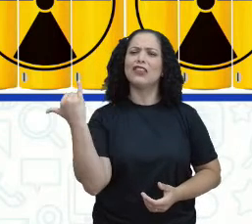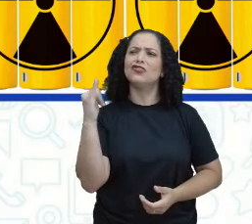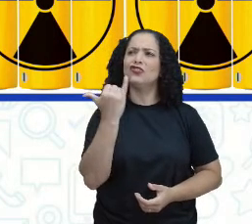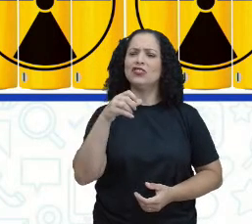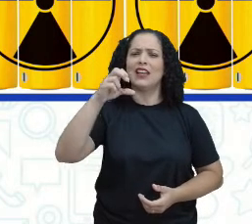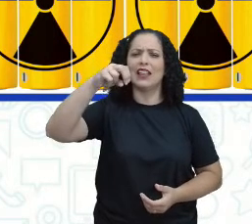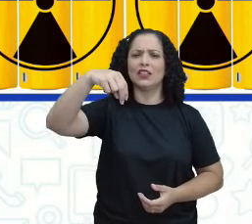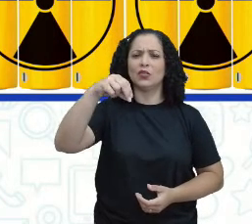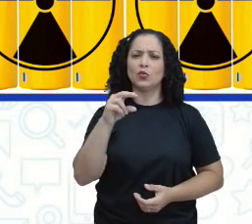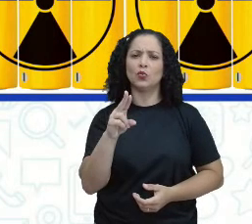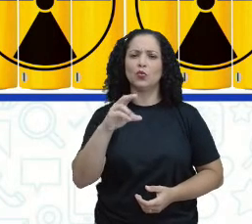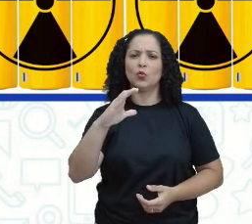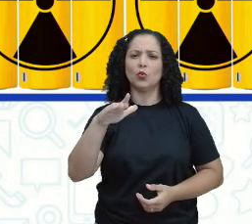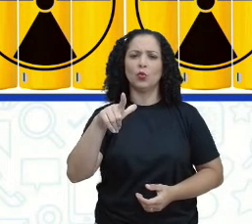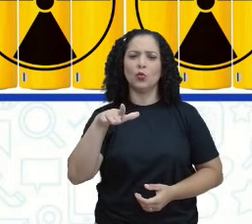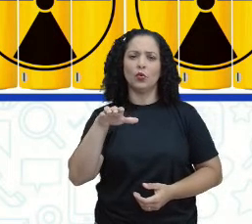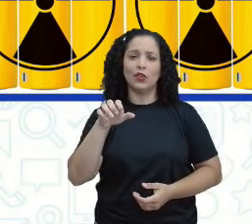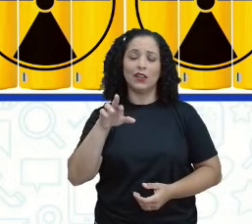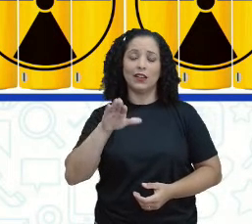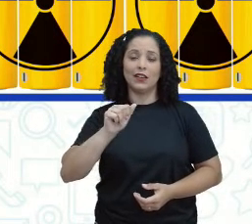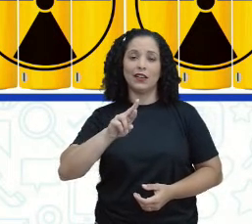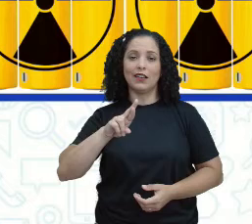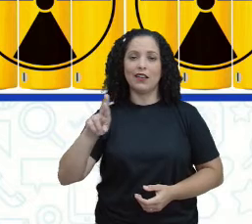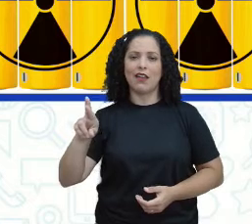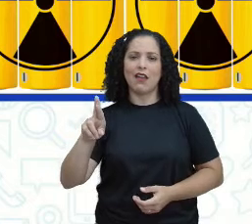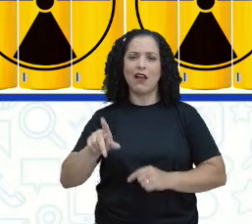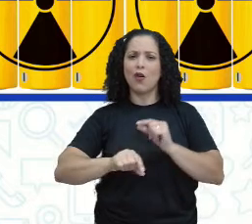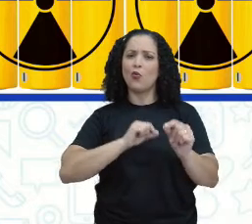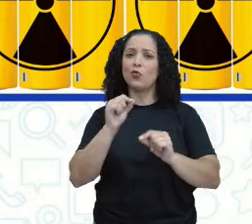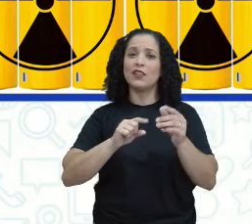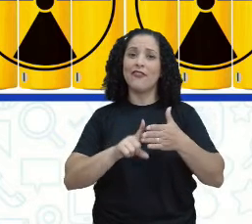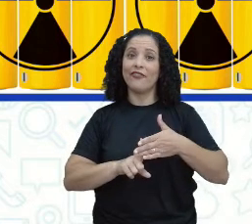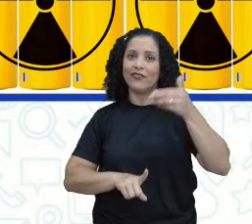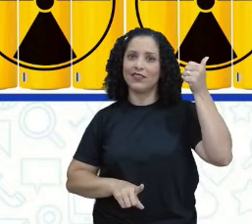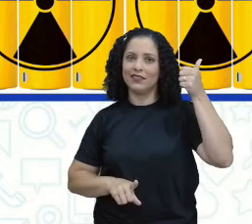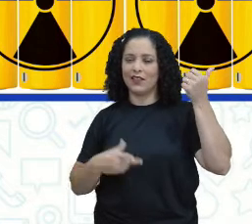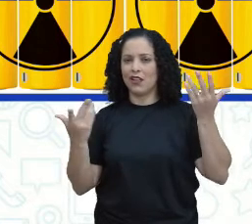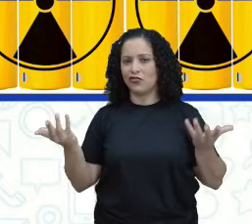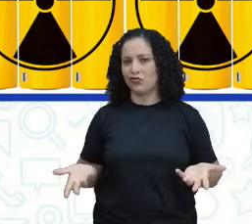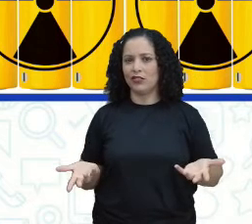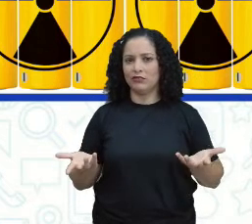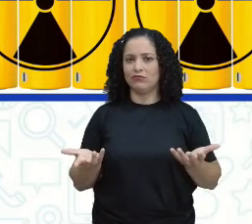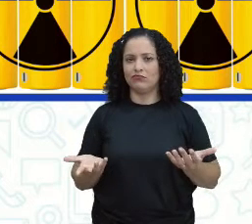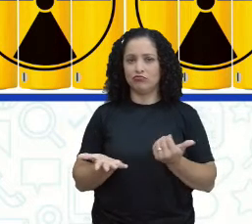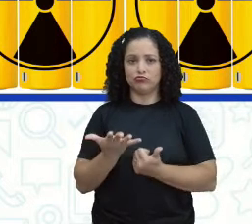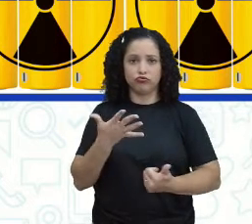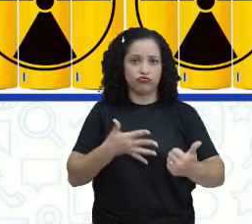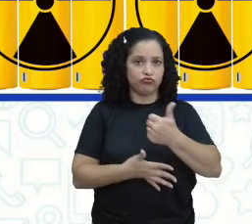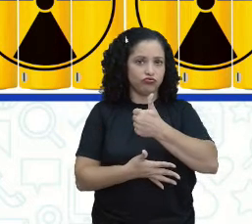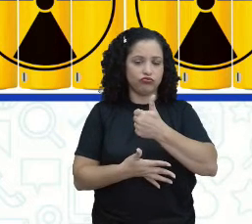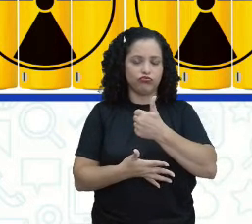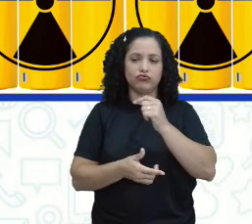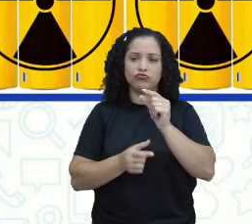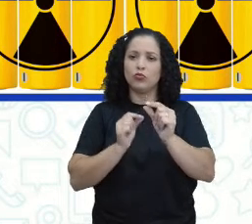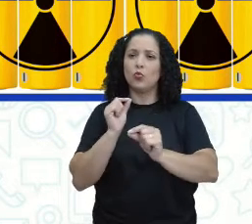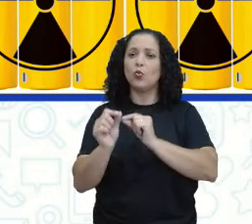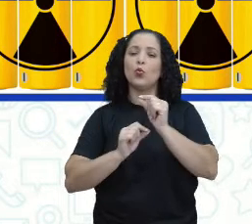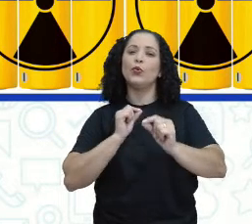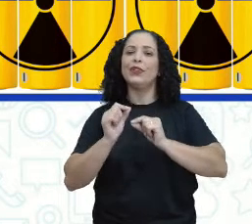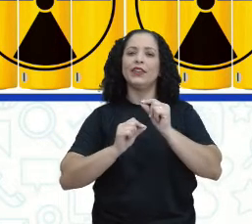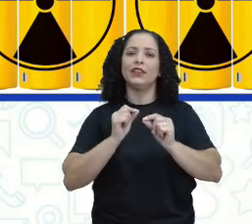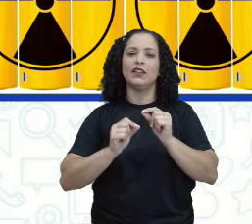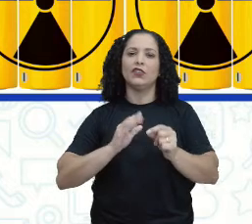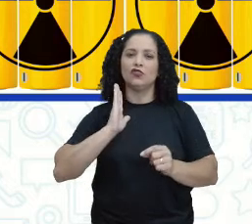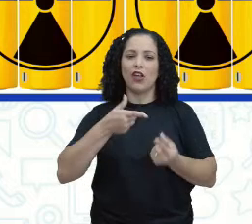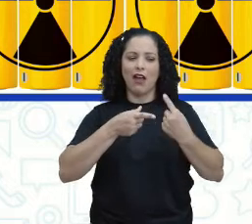as vantagens dessa energia, né? Então, eu cheguei a comentar um pouquinho, né, há uns minutos